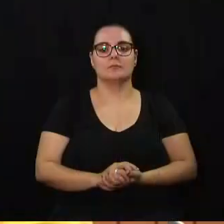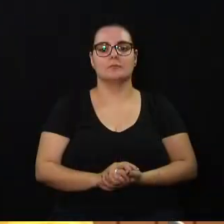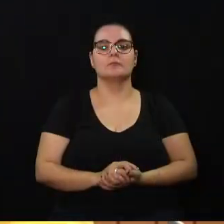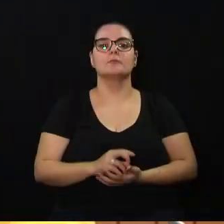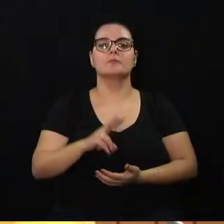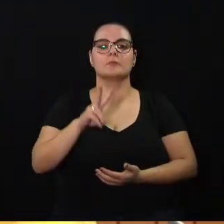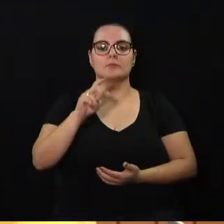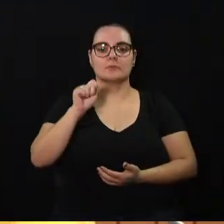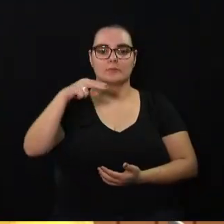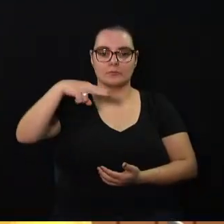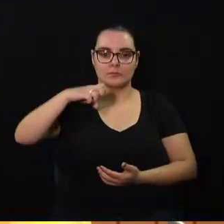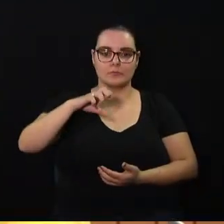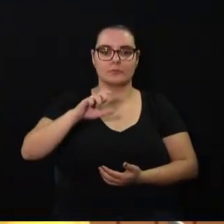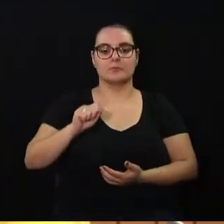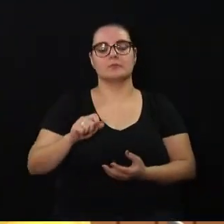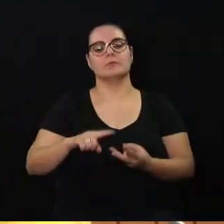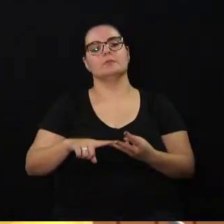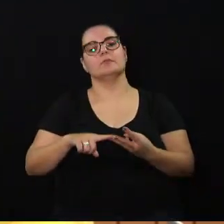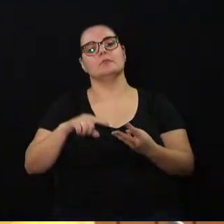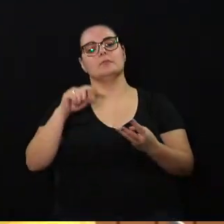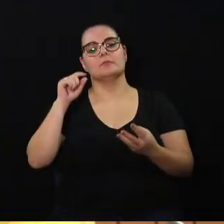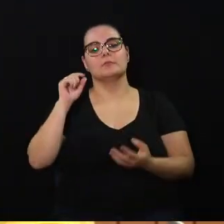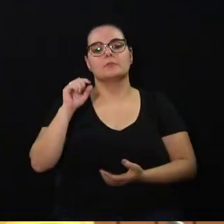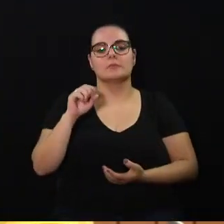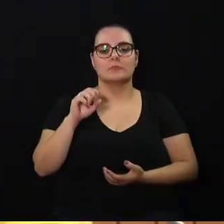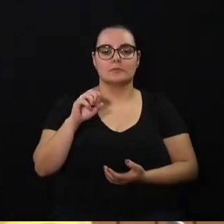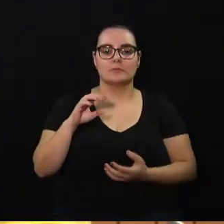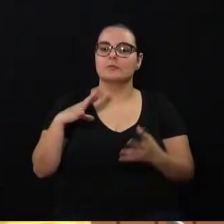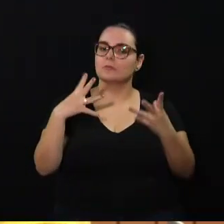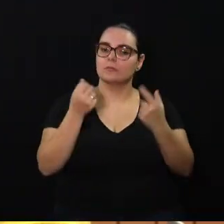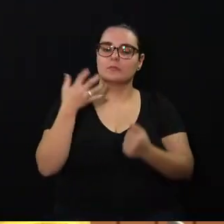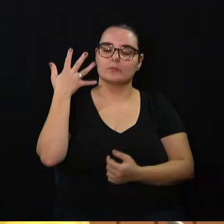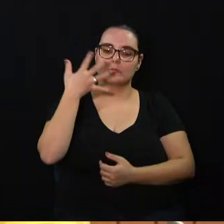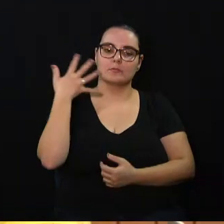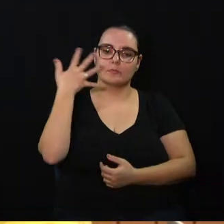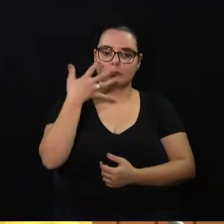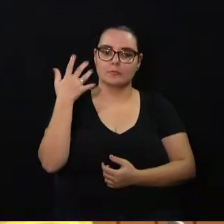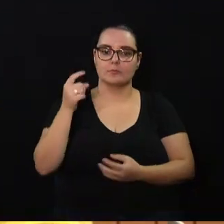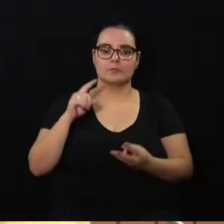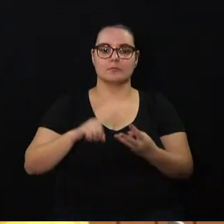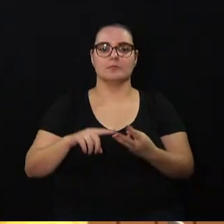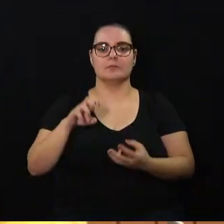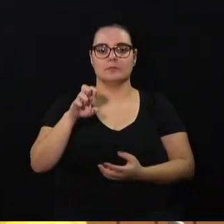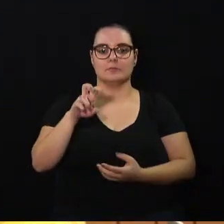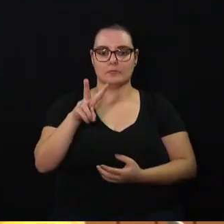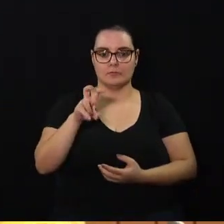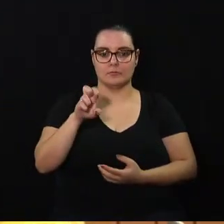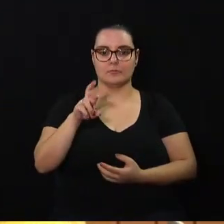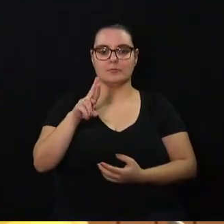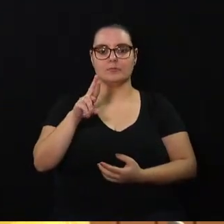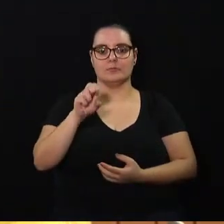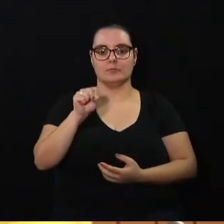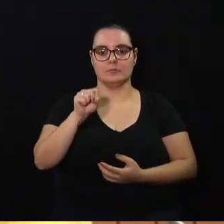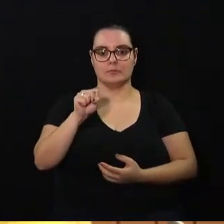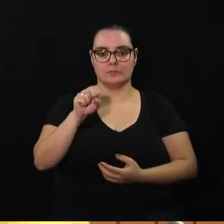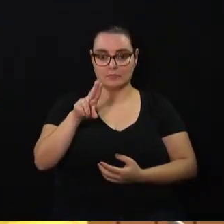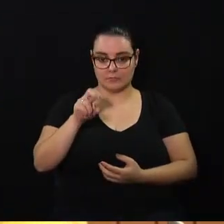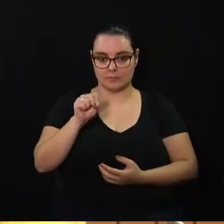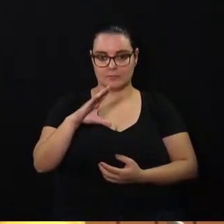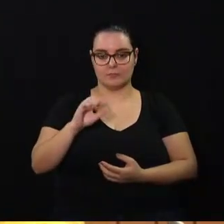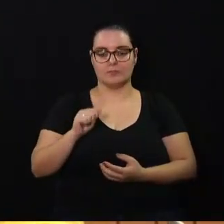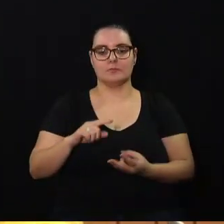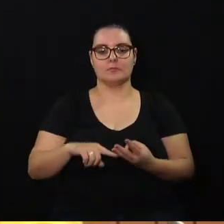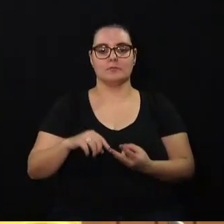portiolli doutora maria nogueira gisela marola peru busca furlan carreiro mariana